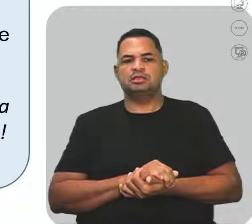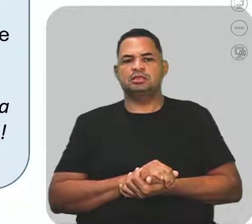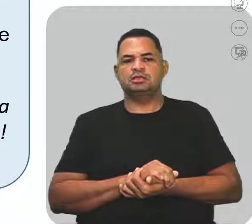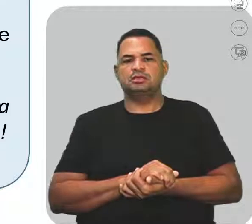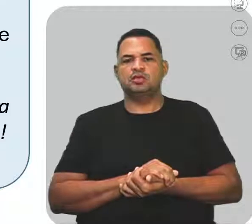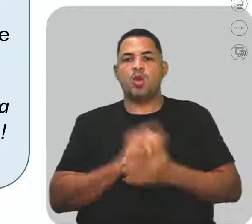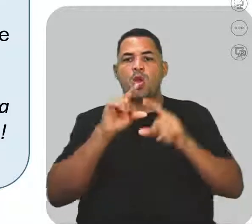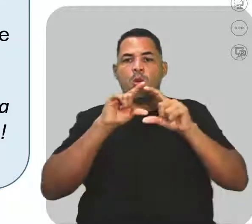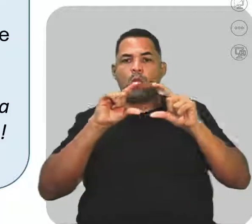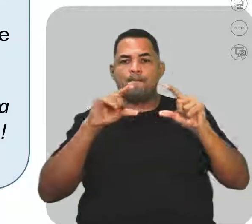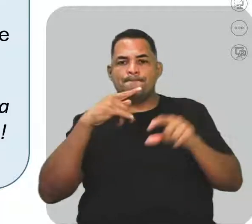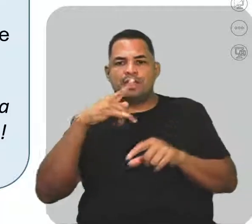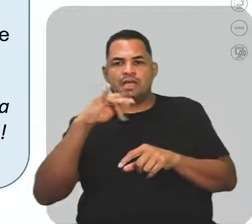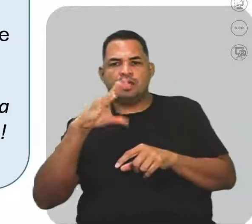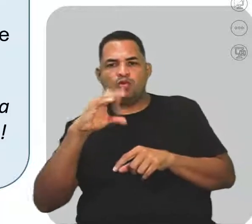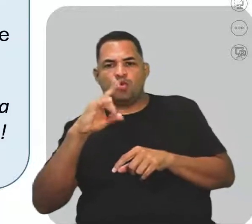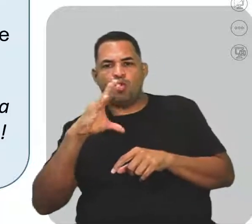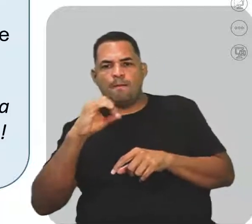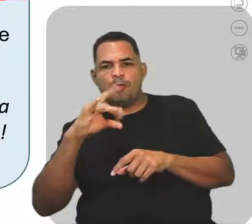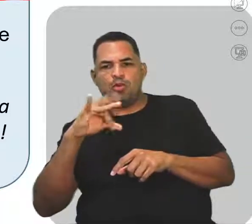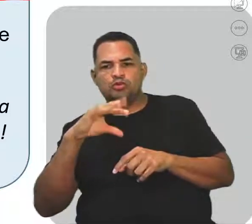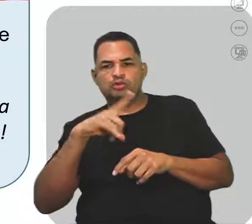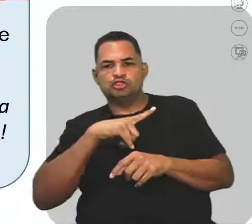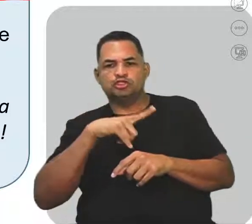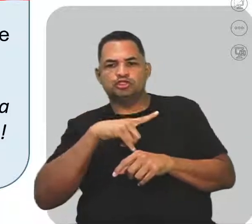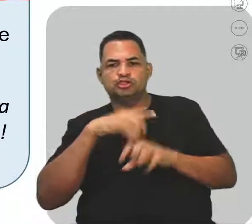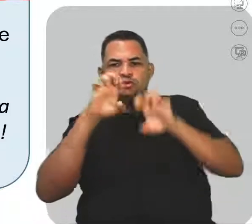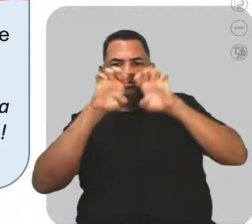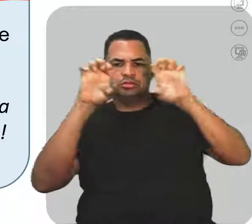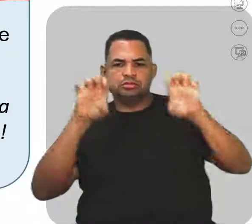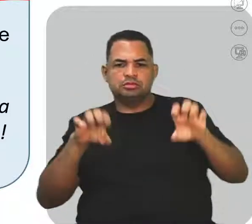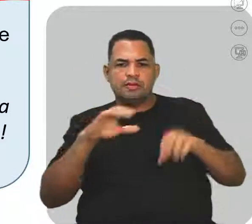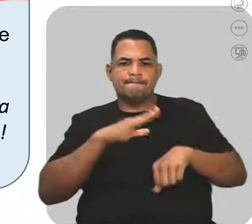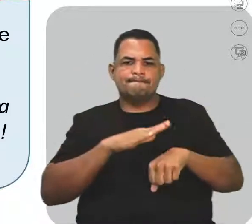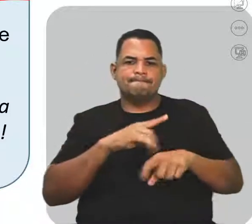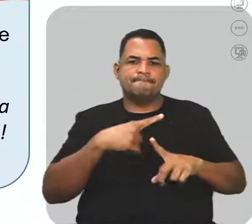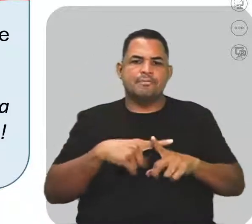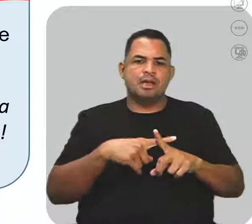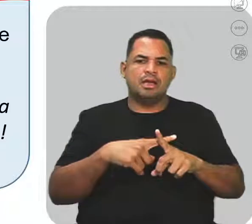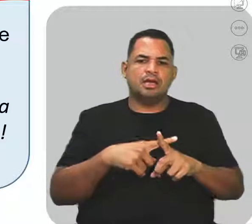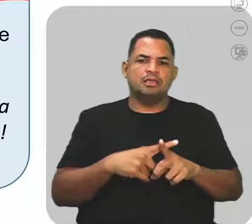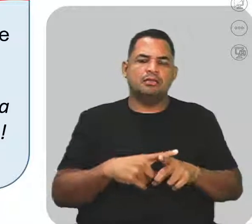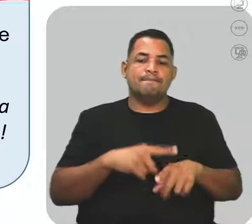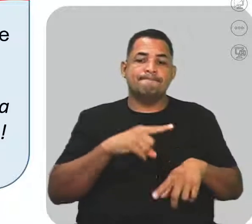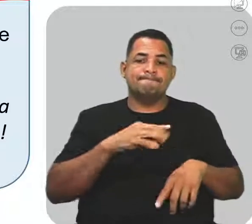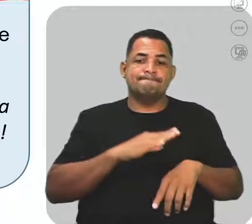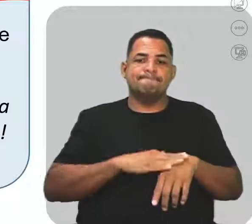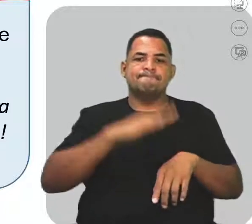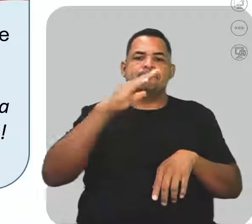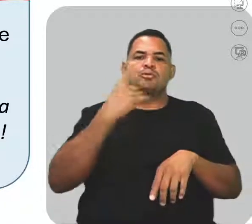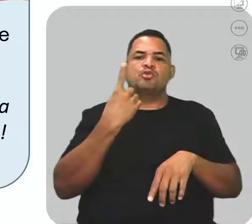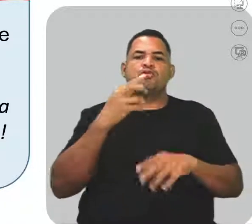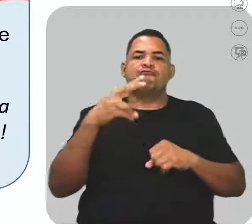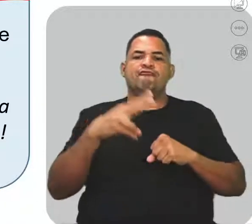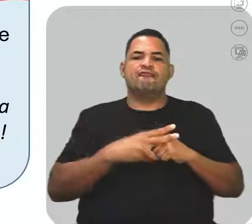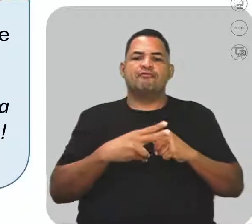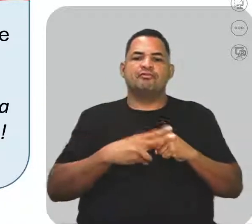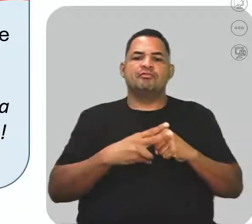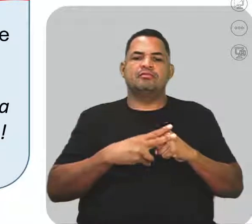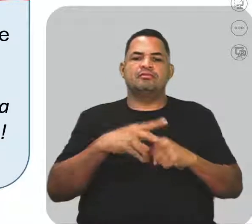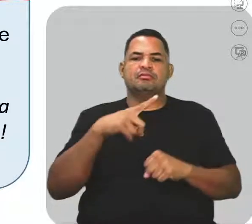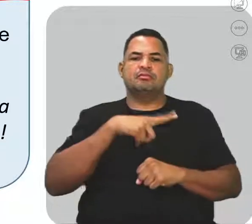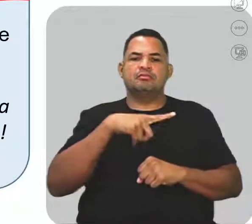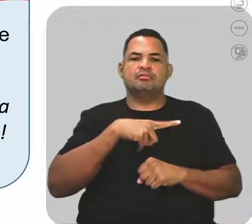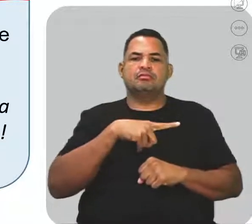o período composto, na sua estrutura, ele vai ter mais de um verbo, vou colocar assim, mais de um verbo,